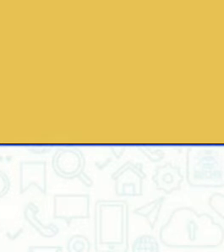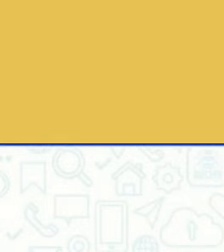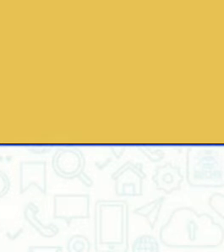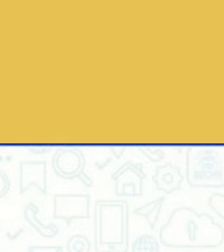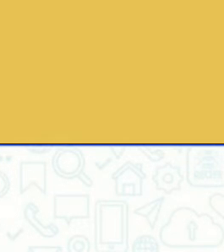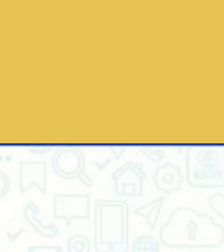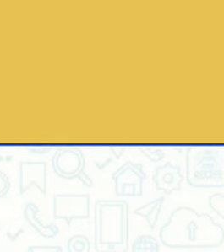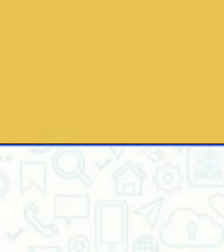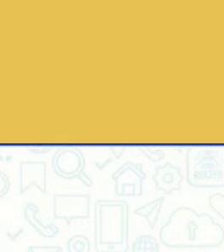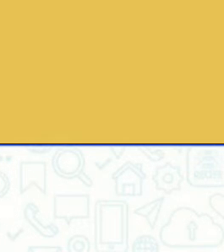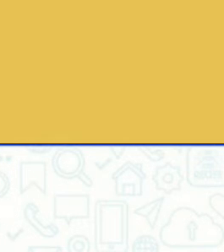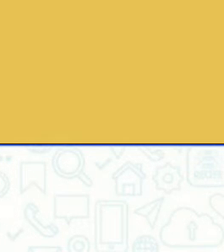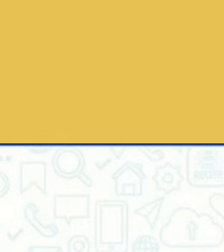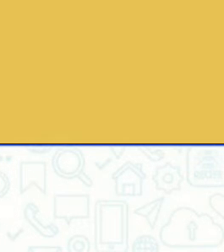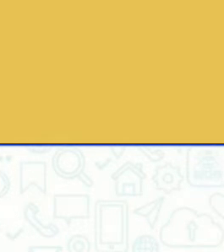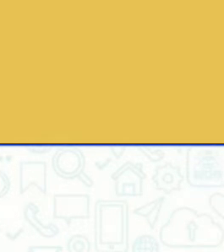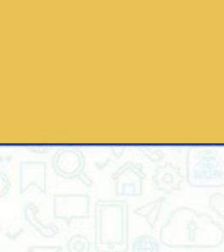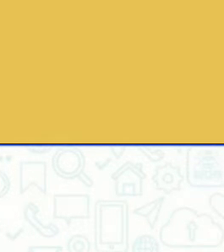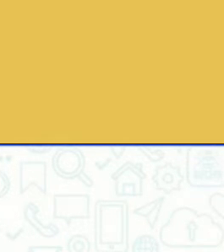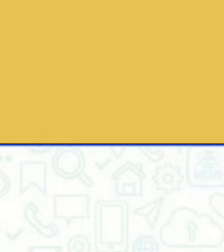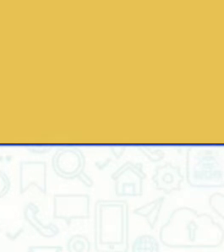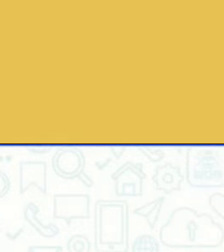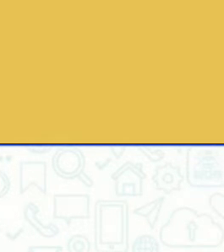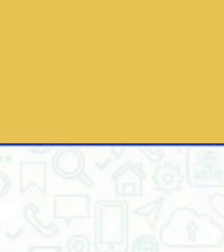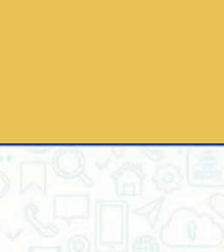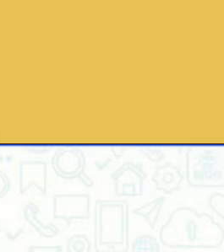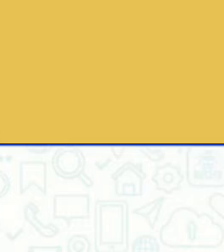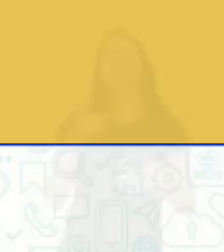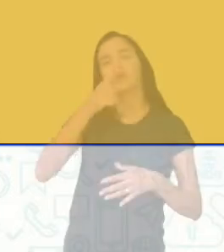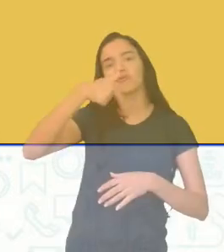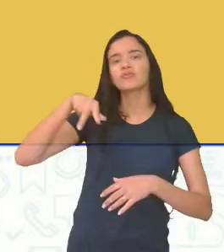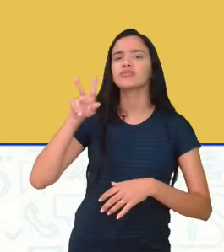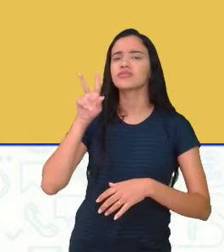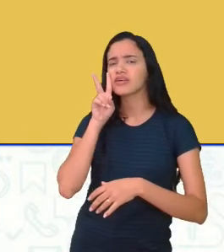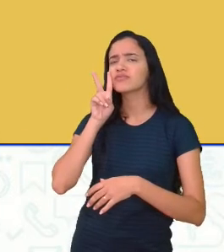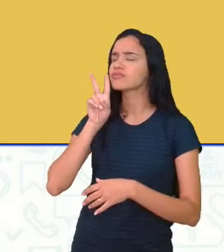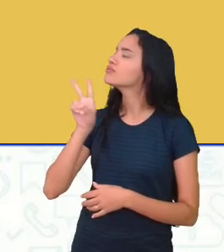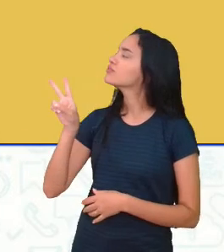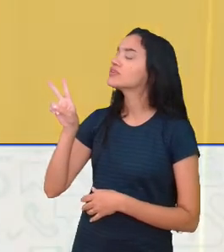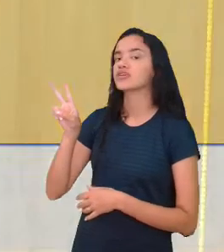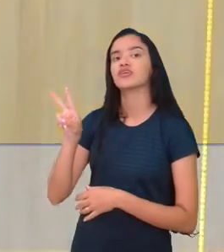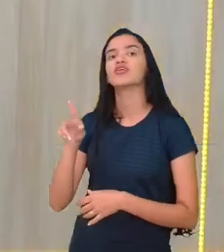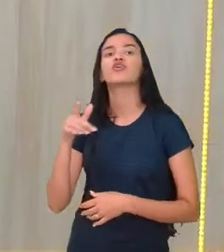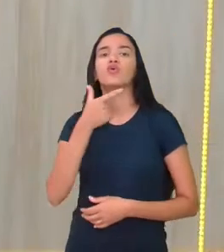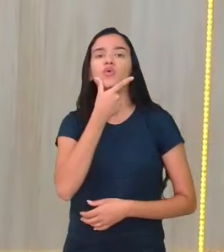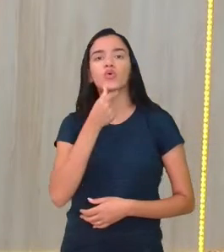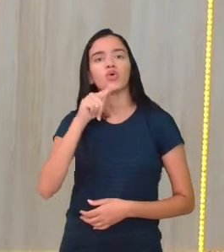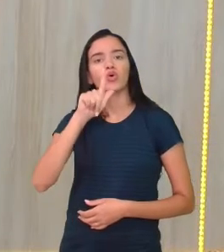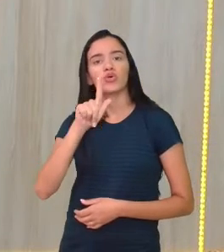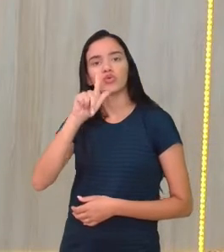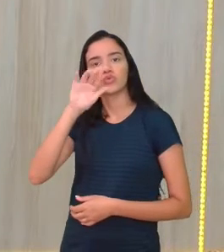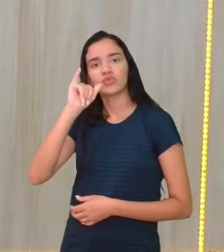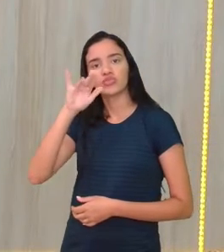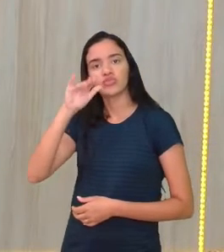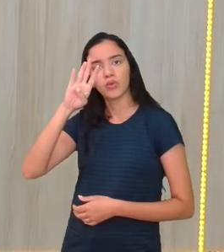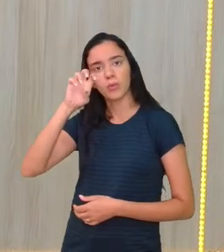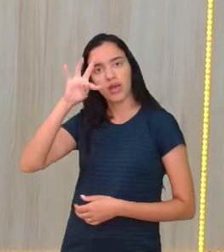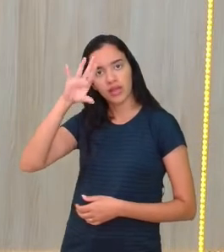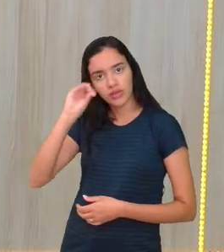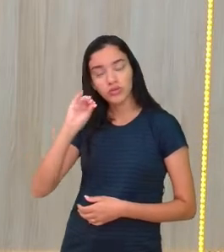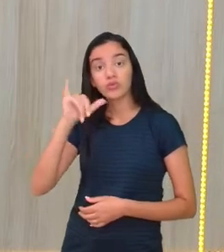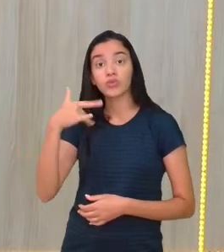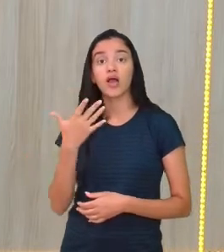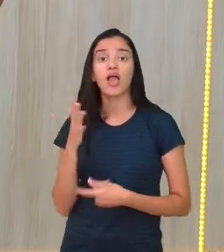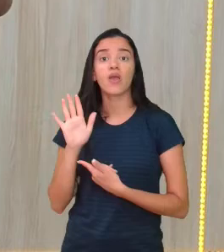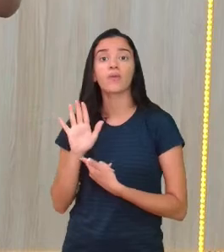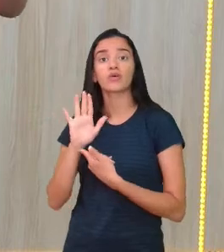costuma falhar. Aí vocês ouviram, né, o Gilberto Gil. É, eu trouxe o